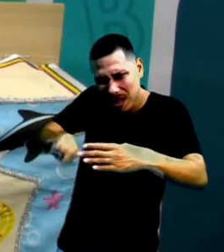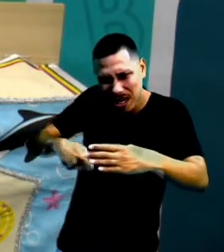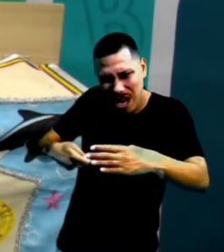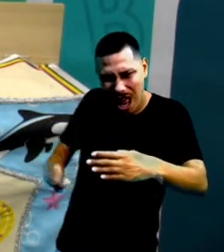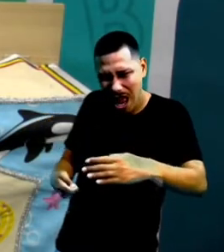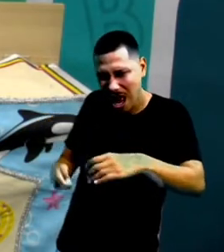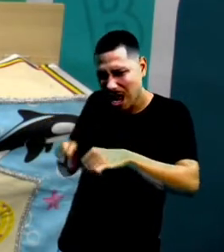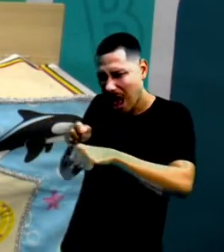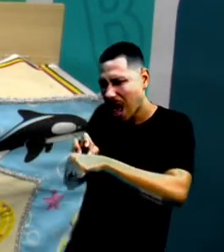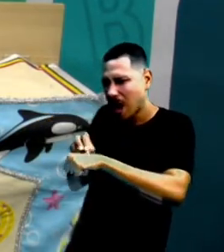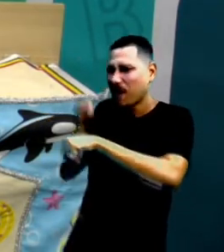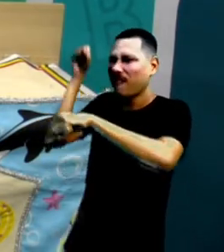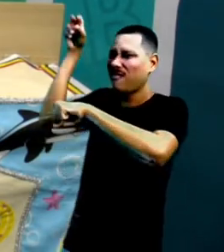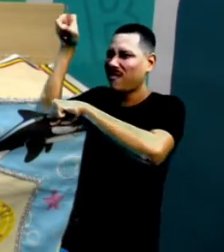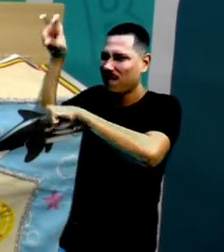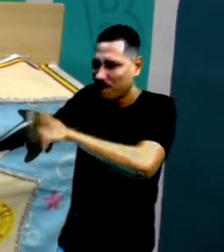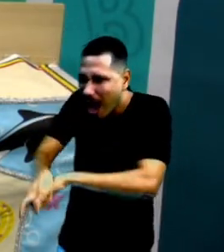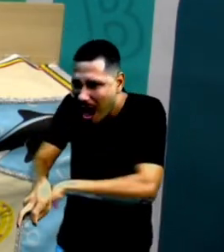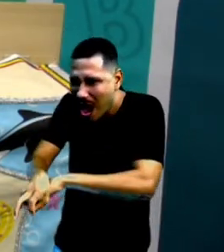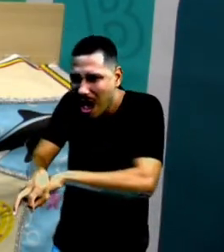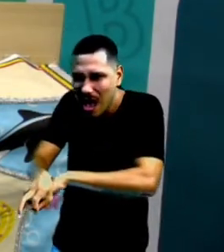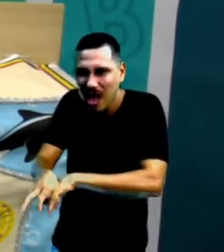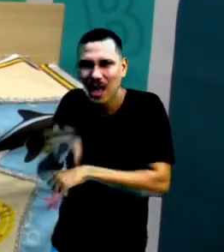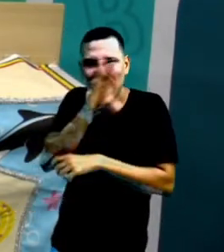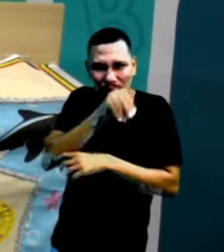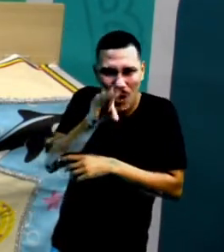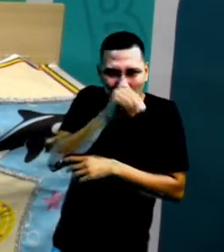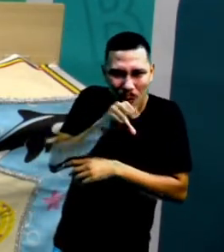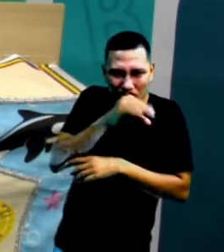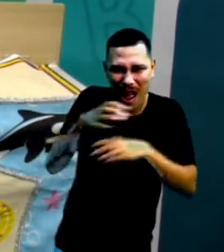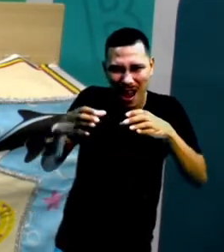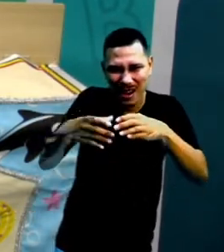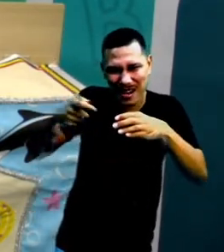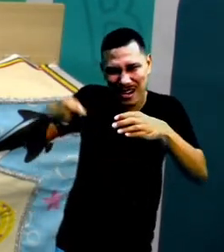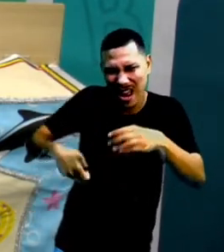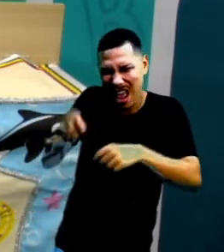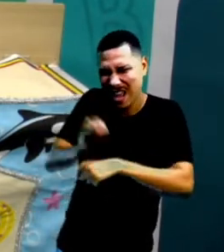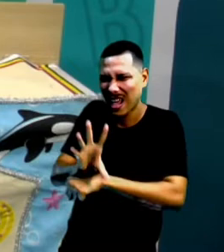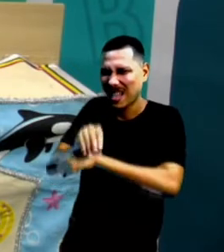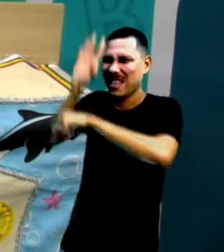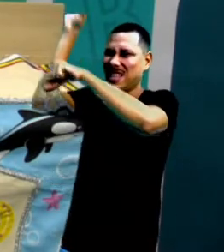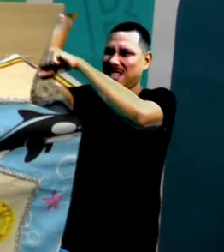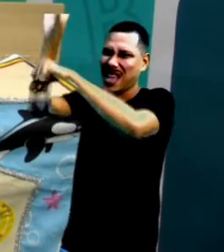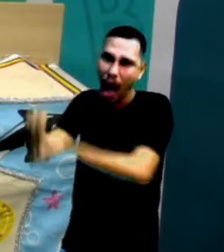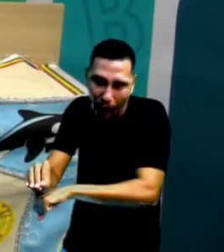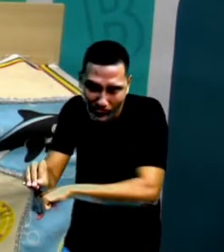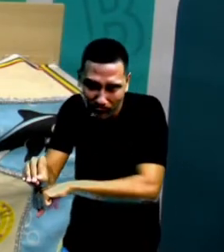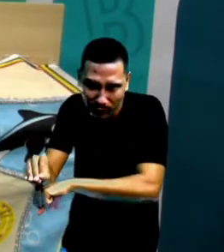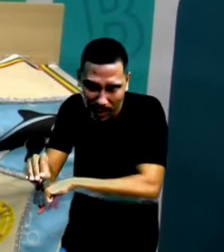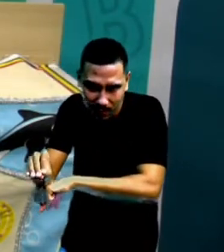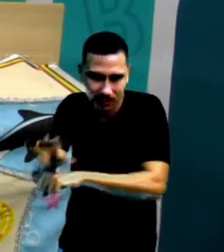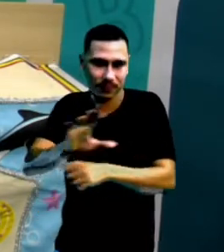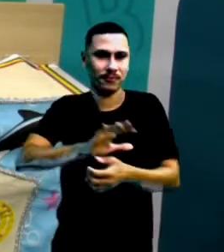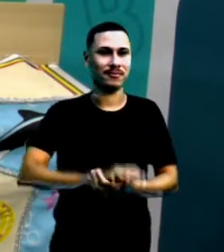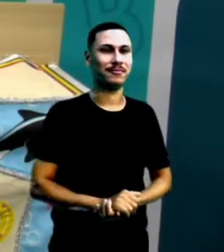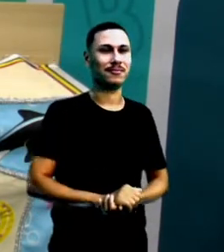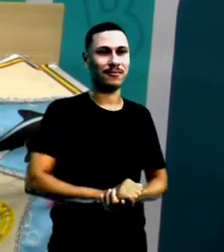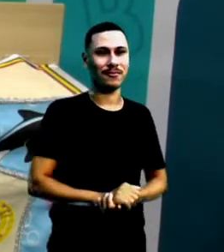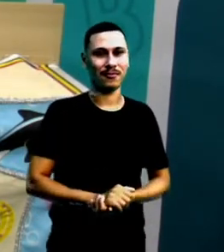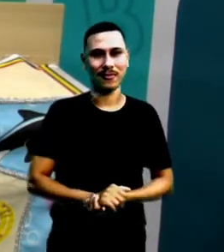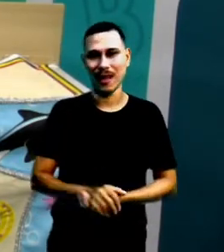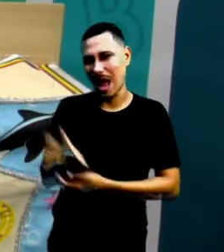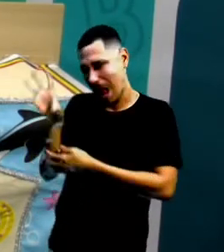pulou na panela. Vê só onde eles foram se esconder. O pato é muito burro. Né não, leiturinha? Logo